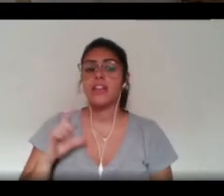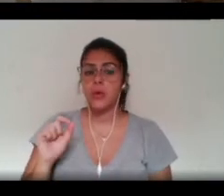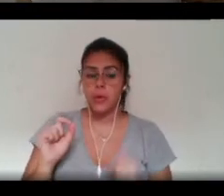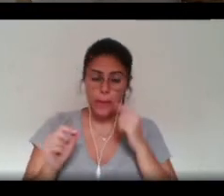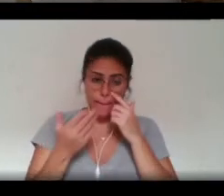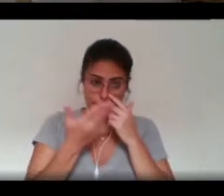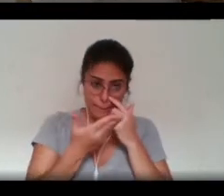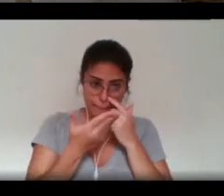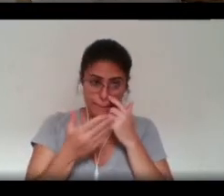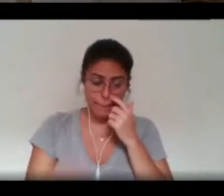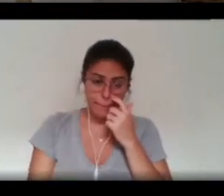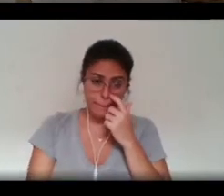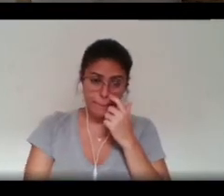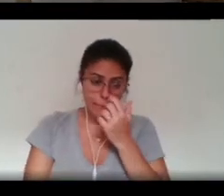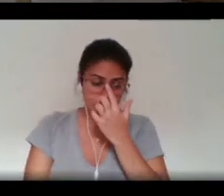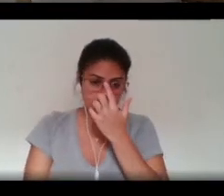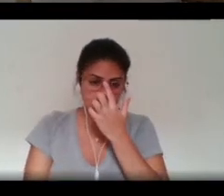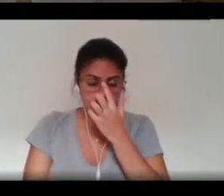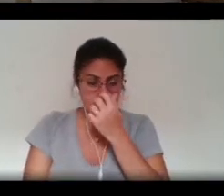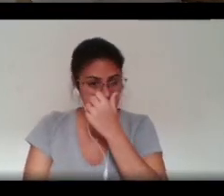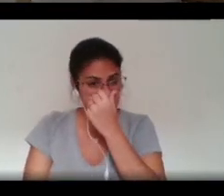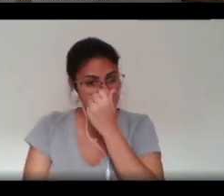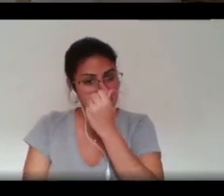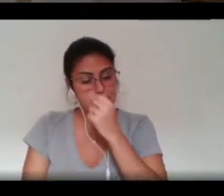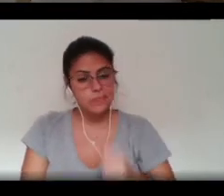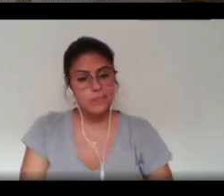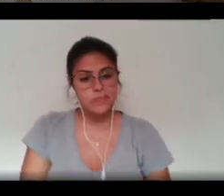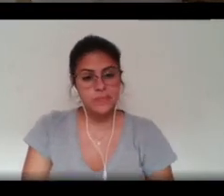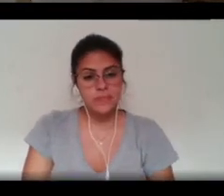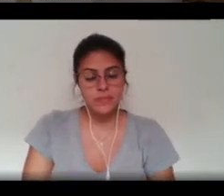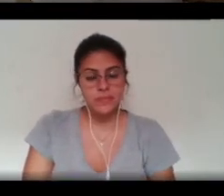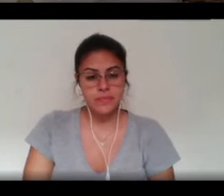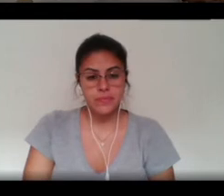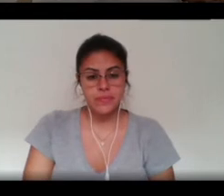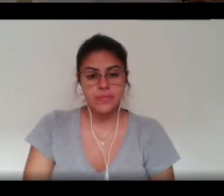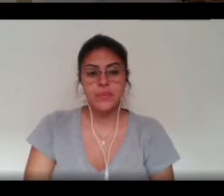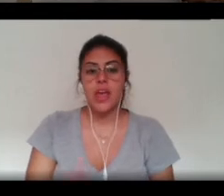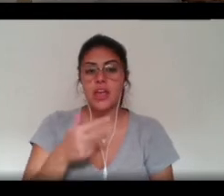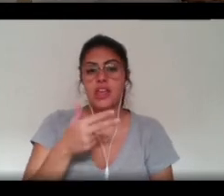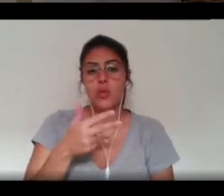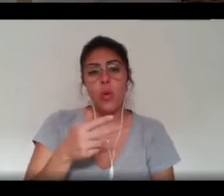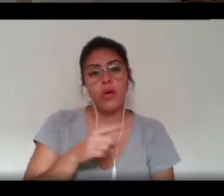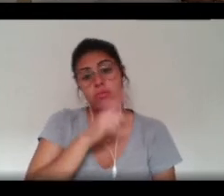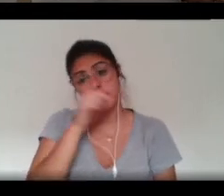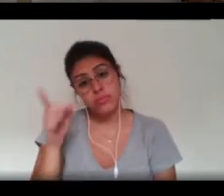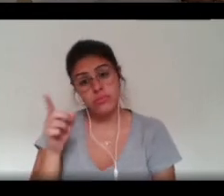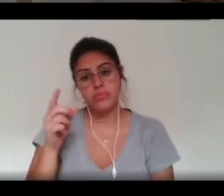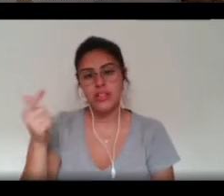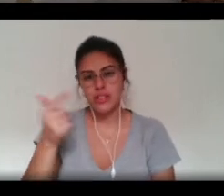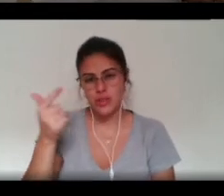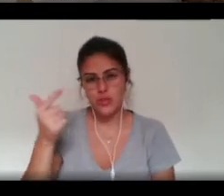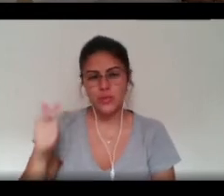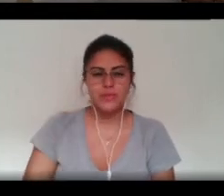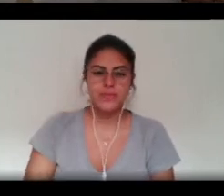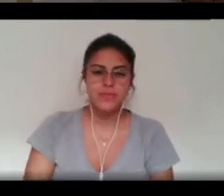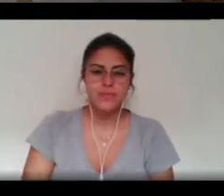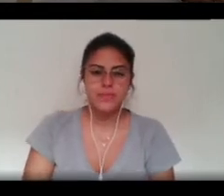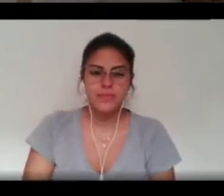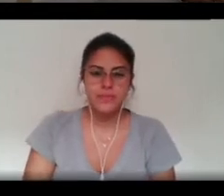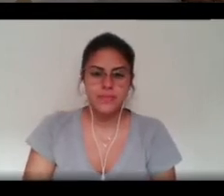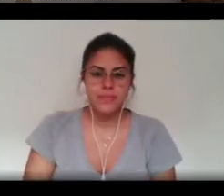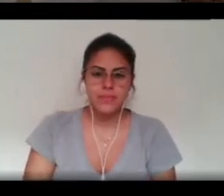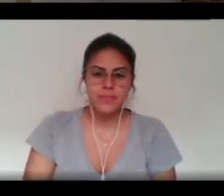meu V0T menos G T2 sobre 2 vai ser igual a menos